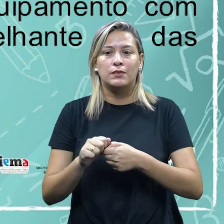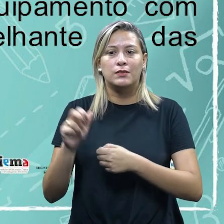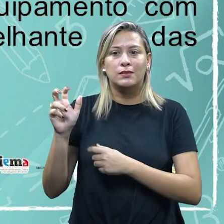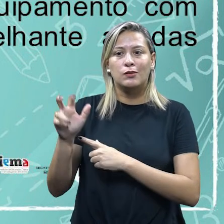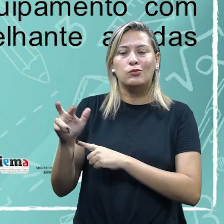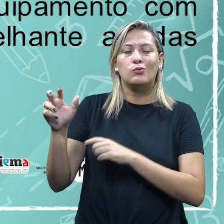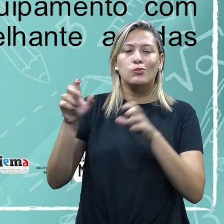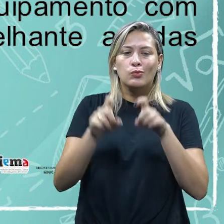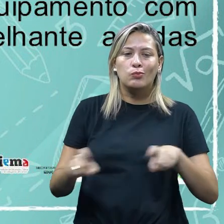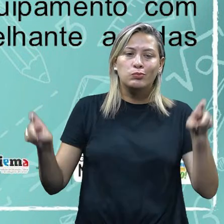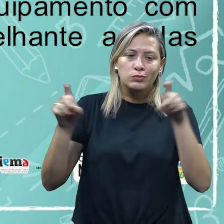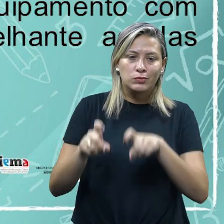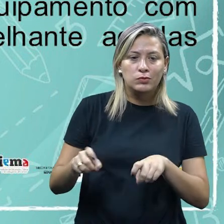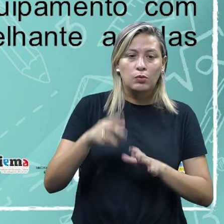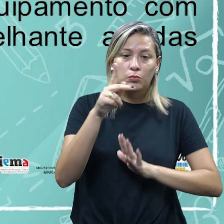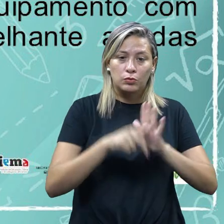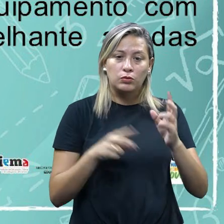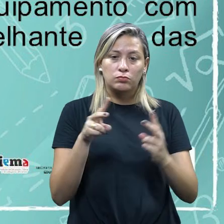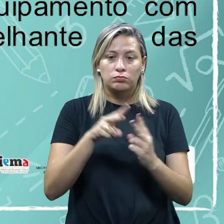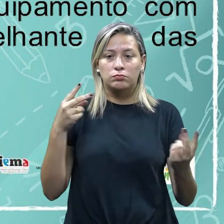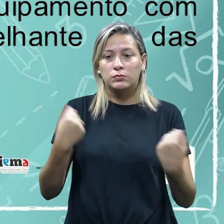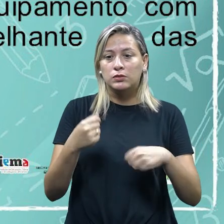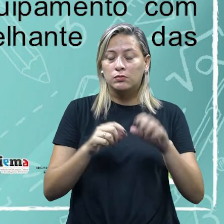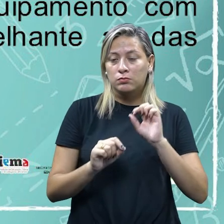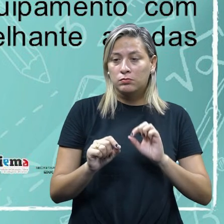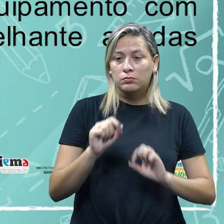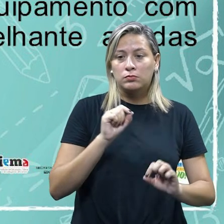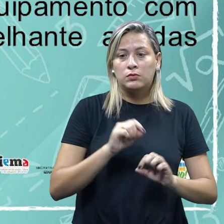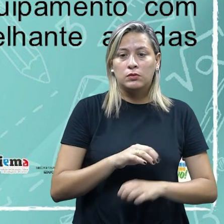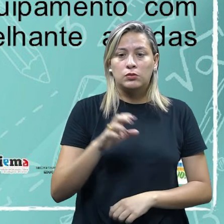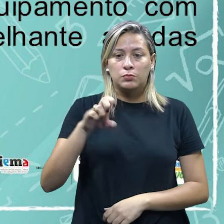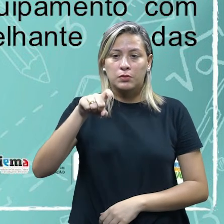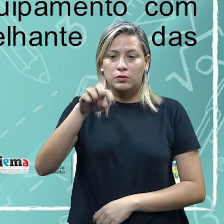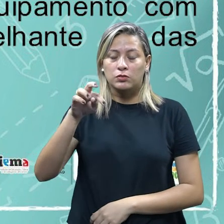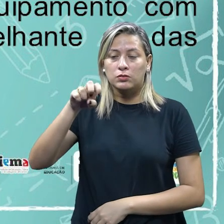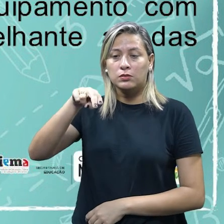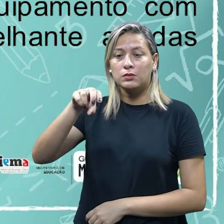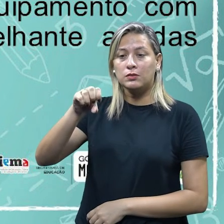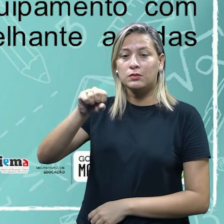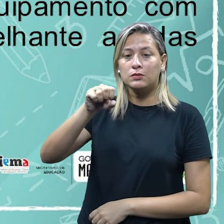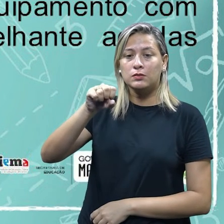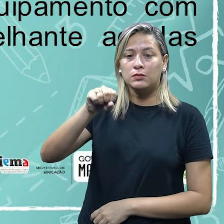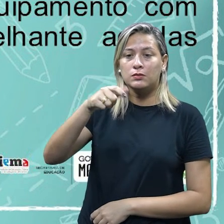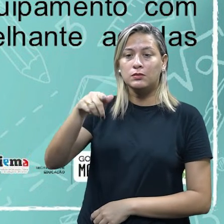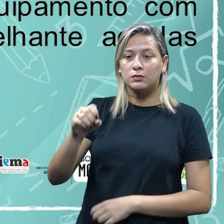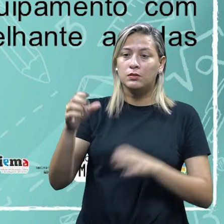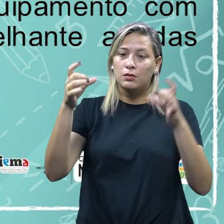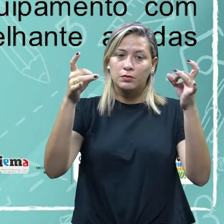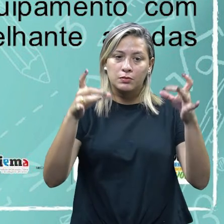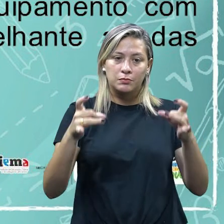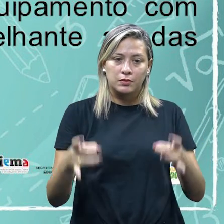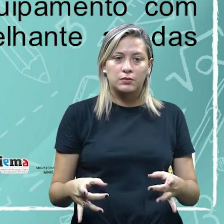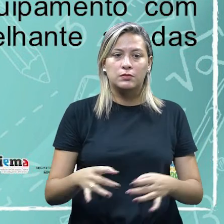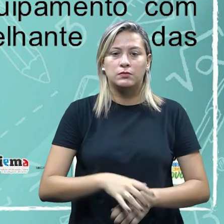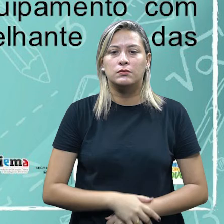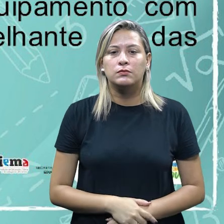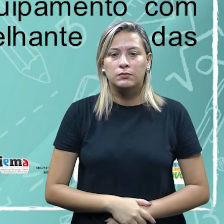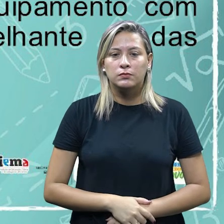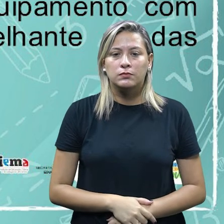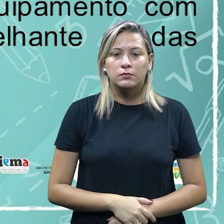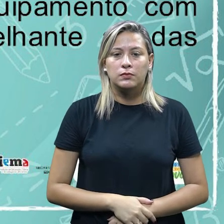uma extensão especial para que seja lido e interpretado por máquinas do tipo CNC, que são máquinas de comandos